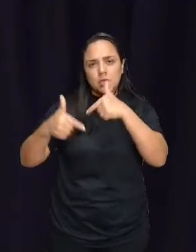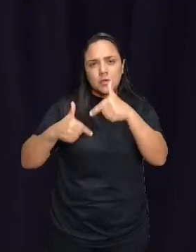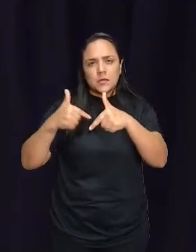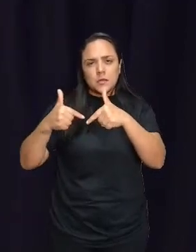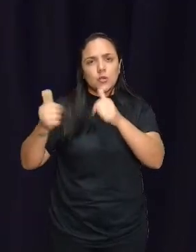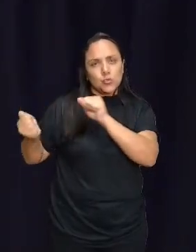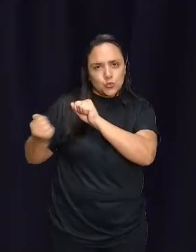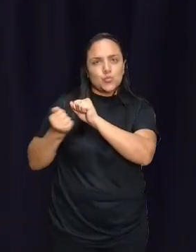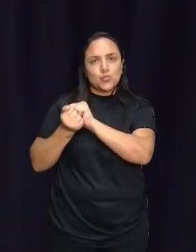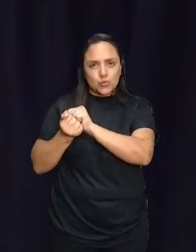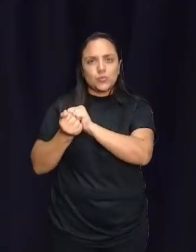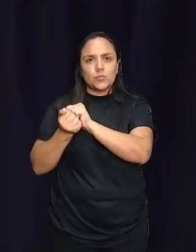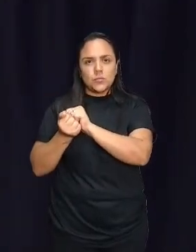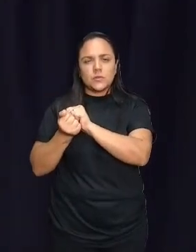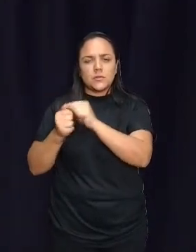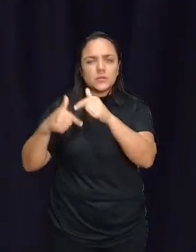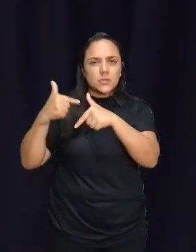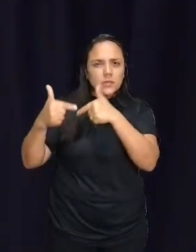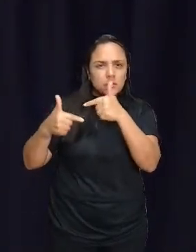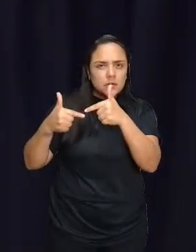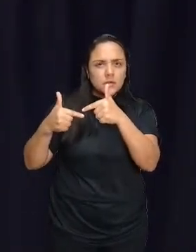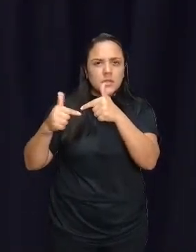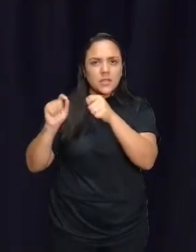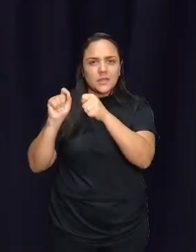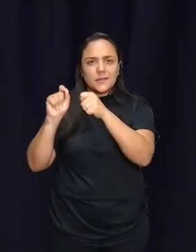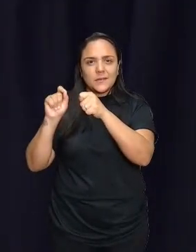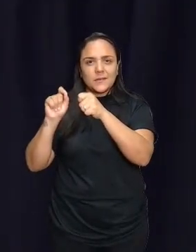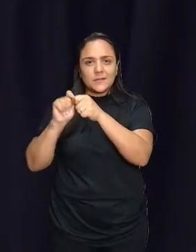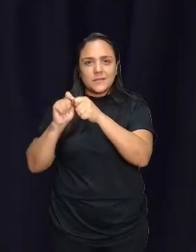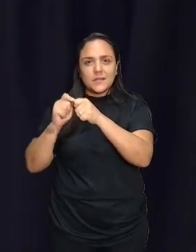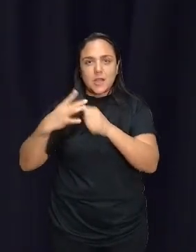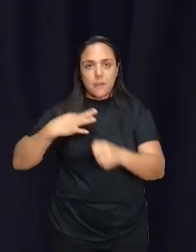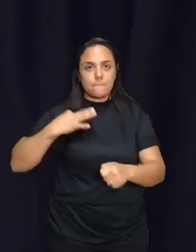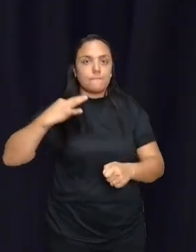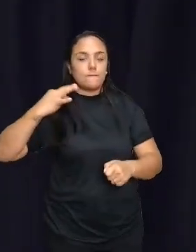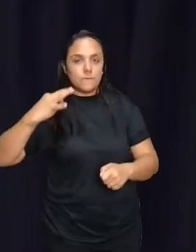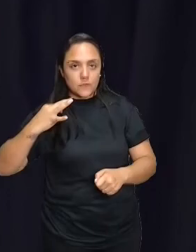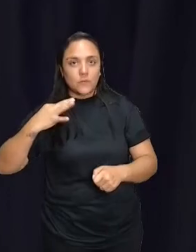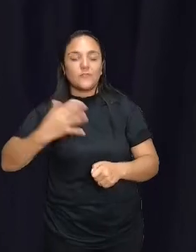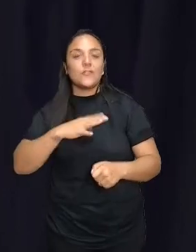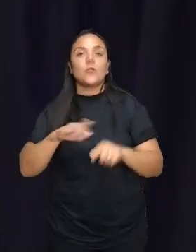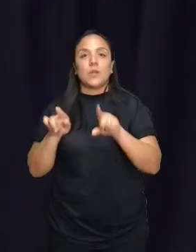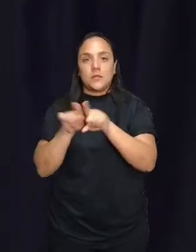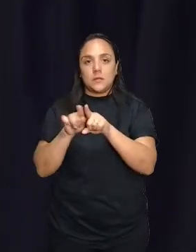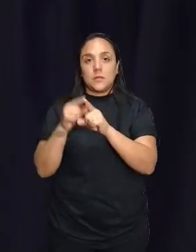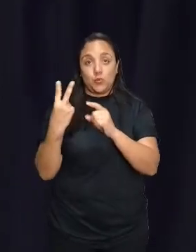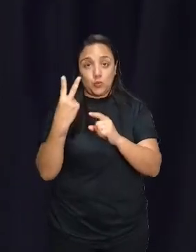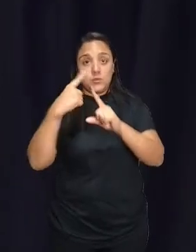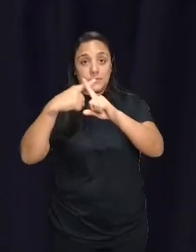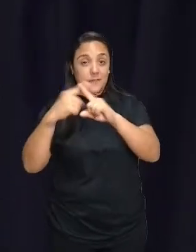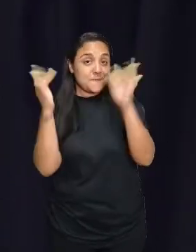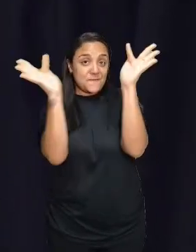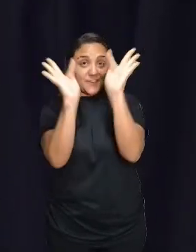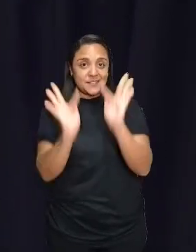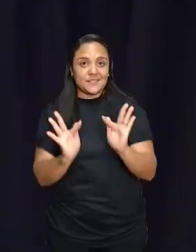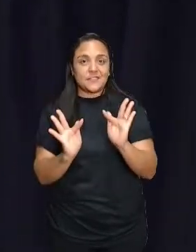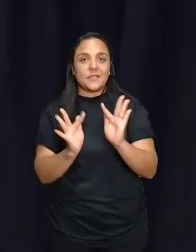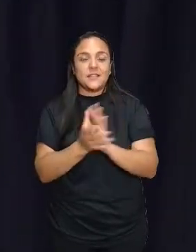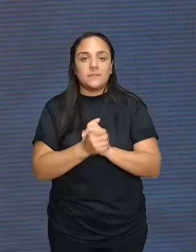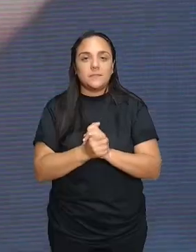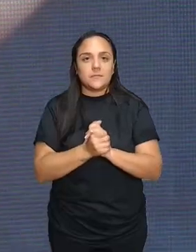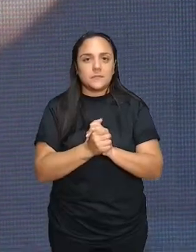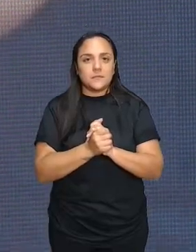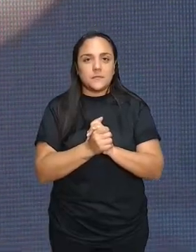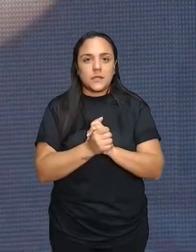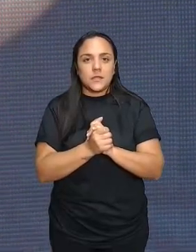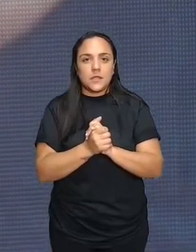como voluntária. Trabalhei conduzindo o laboratório de 2014 até 2016. Estou aqui muito feliz de estar aqui. Eu entrei